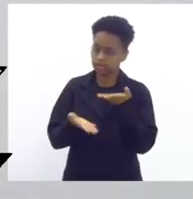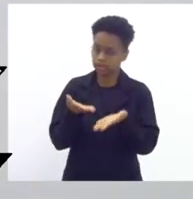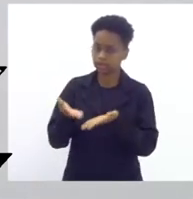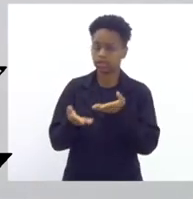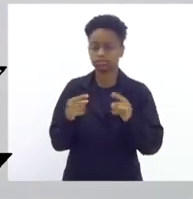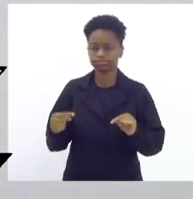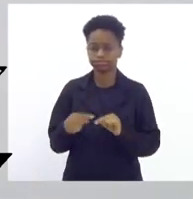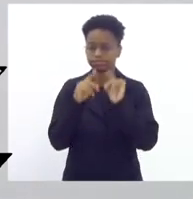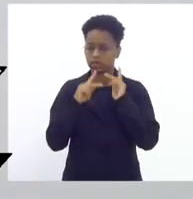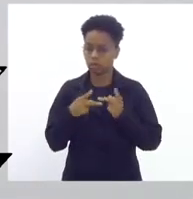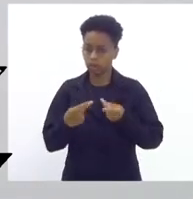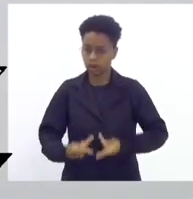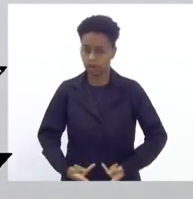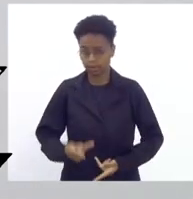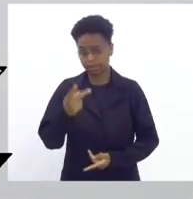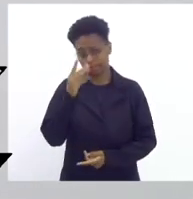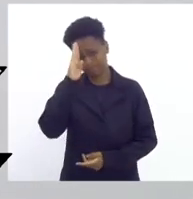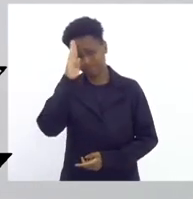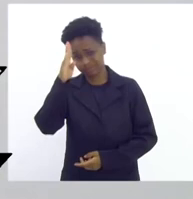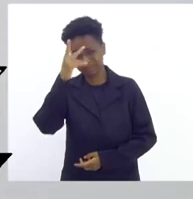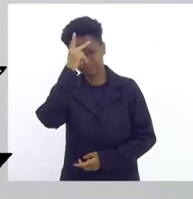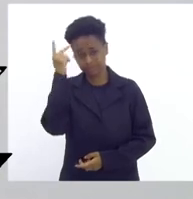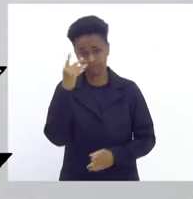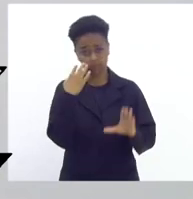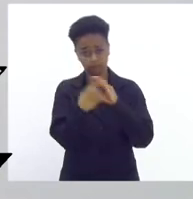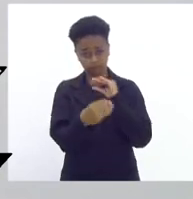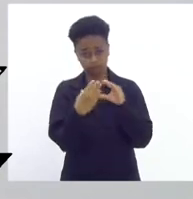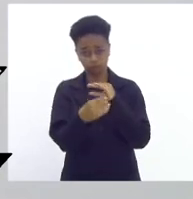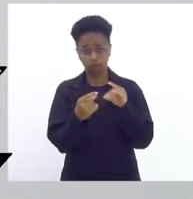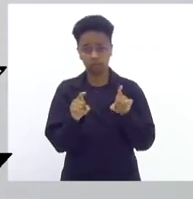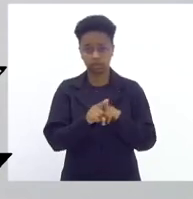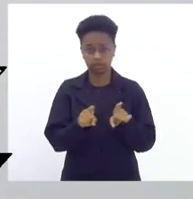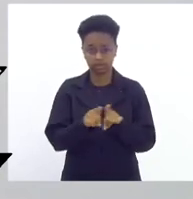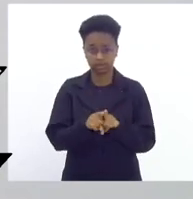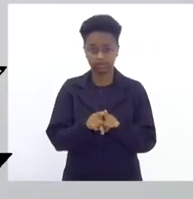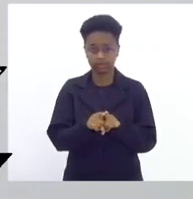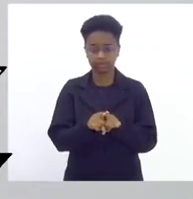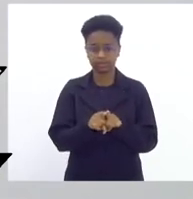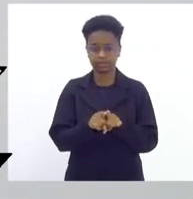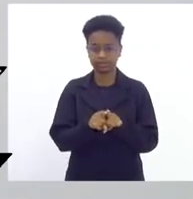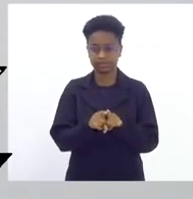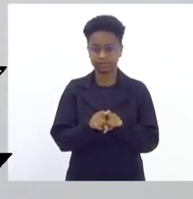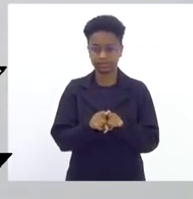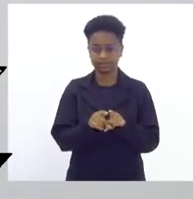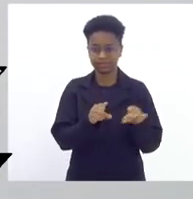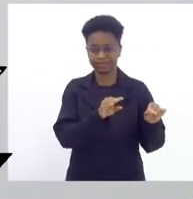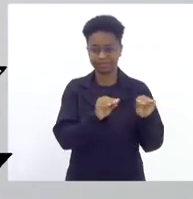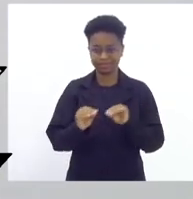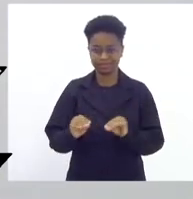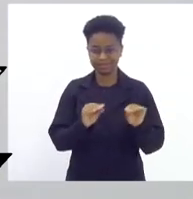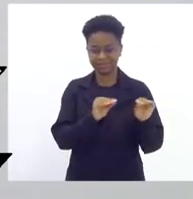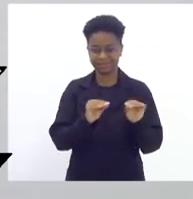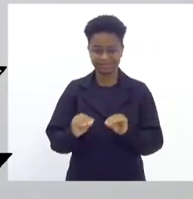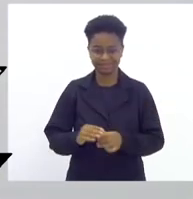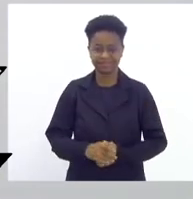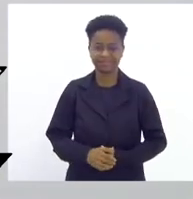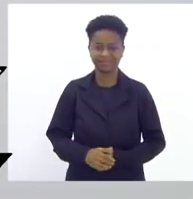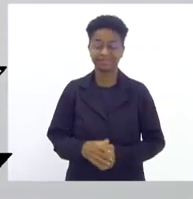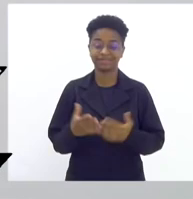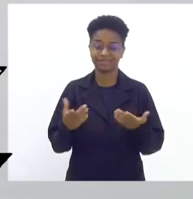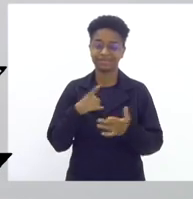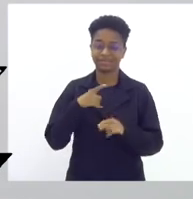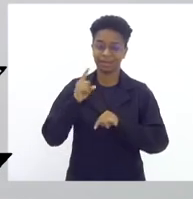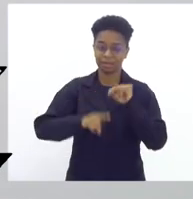humanitárias dos especialmente dos refugiados mas também dos Migrantes e a pátrias então a gente está distribuindo esse material